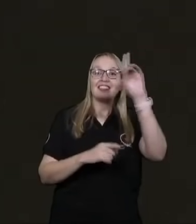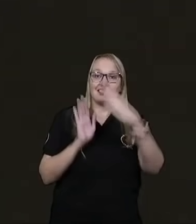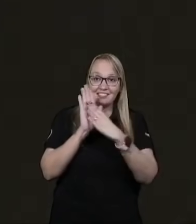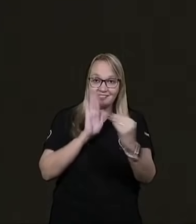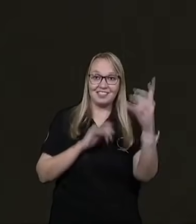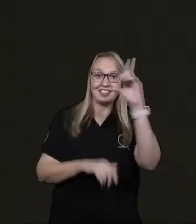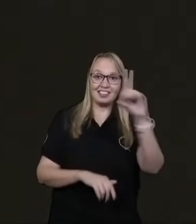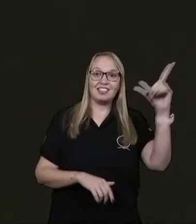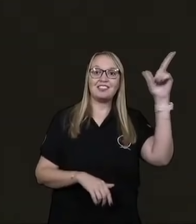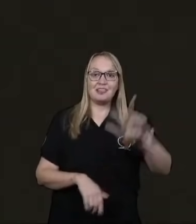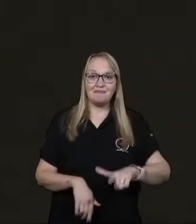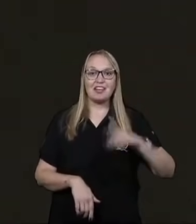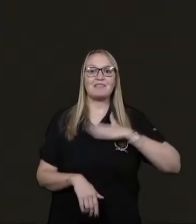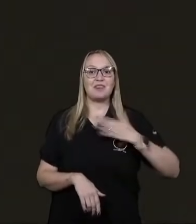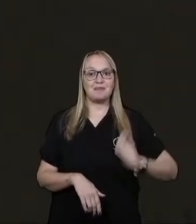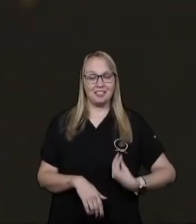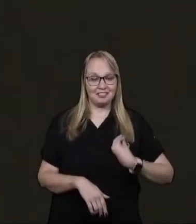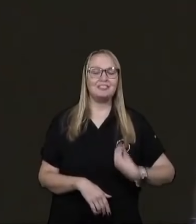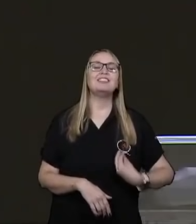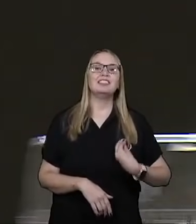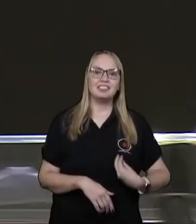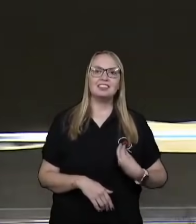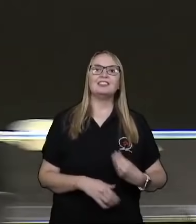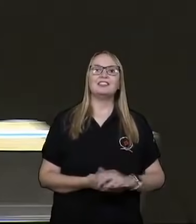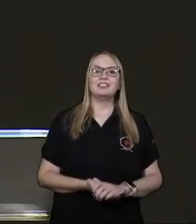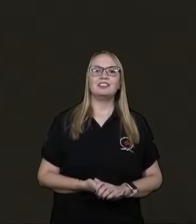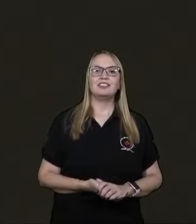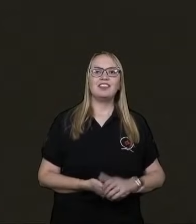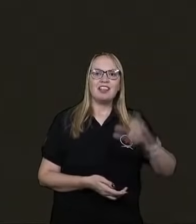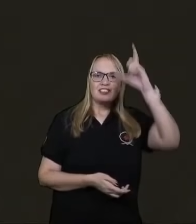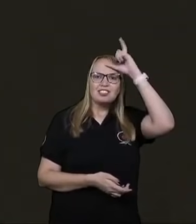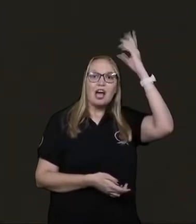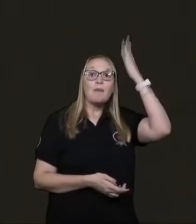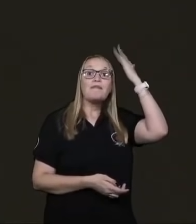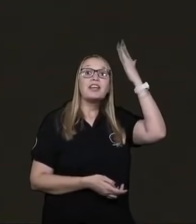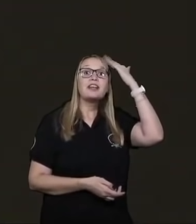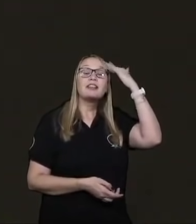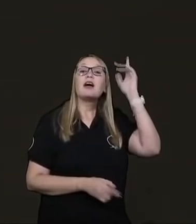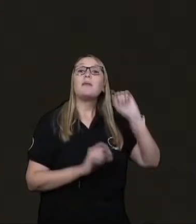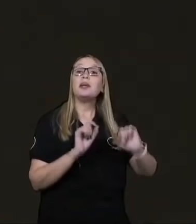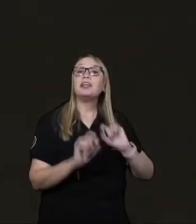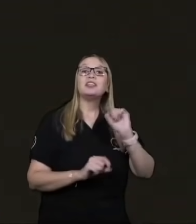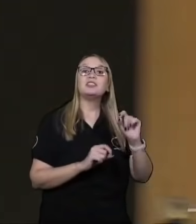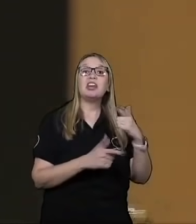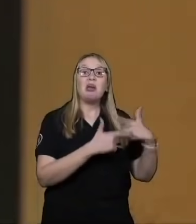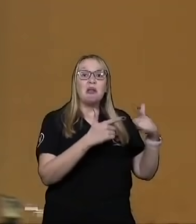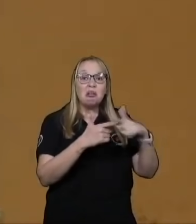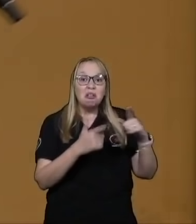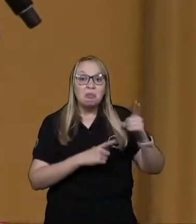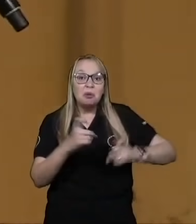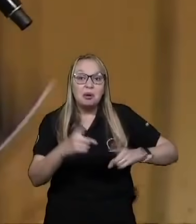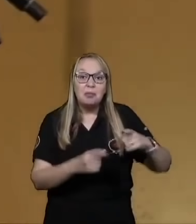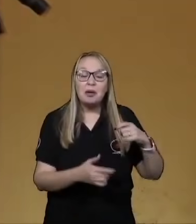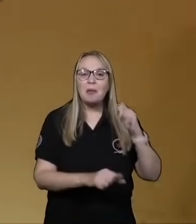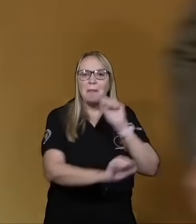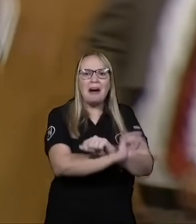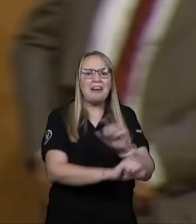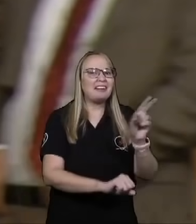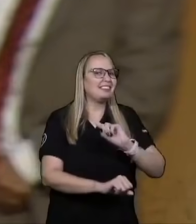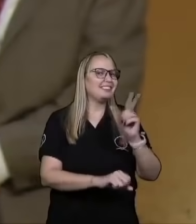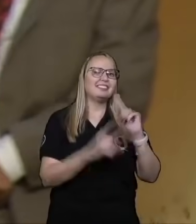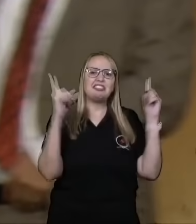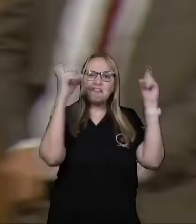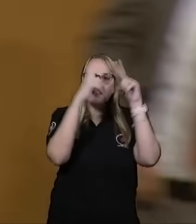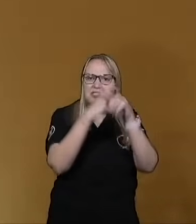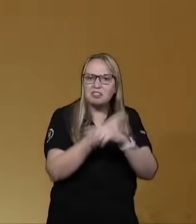lá fique o diabo sabendo que nenhuma luta vai te parar que nenhuma